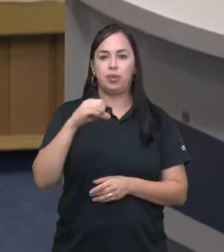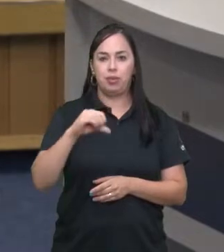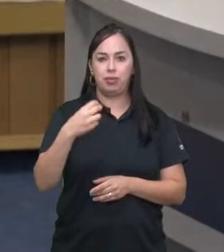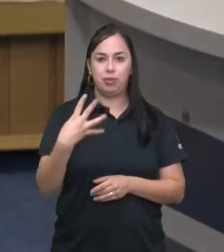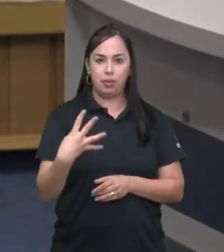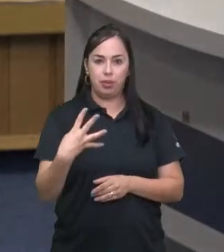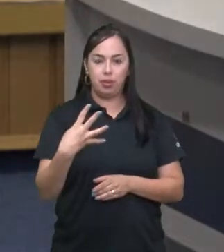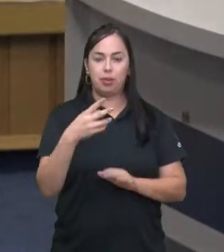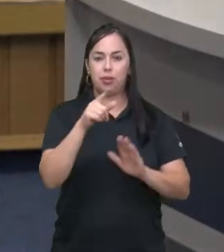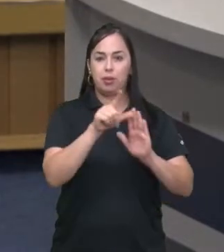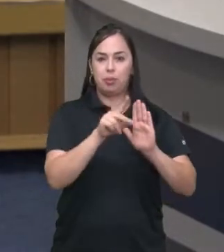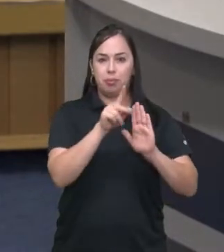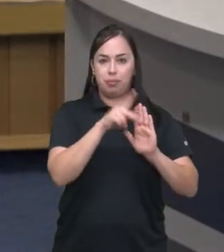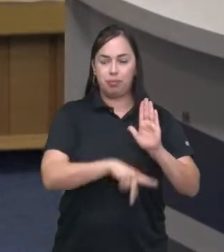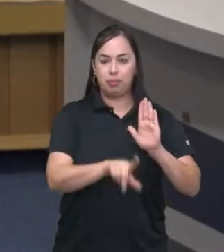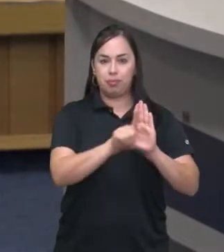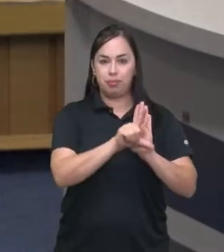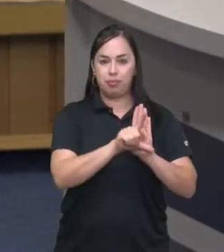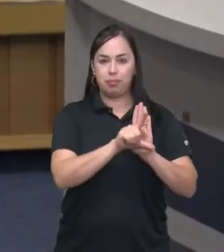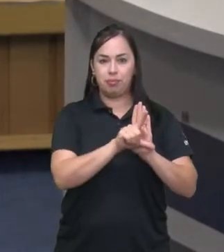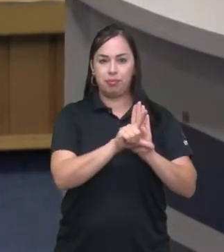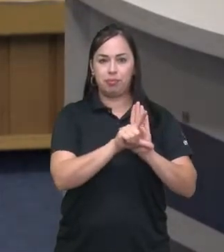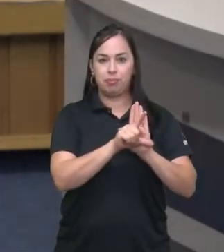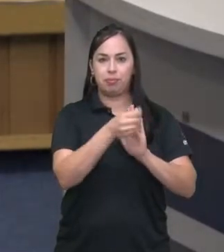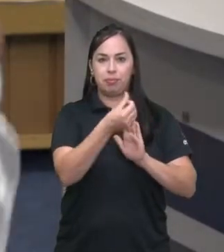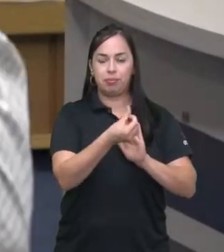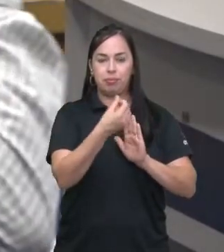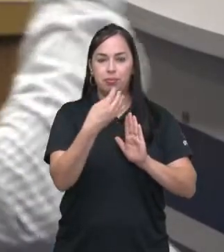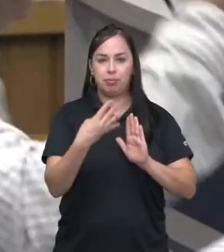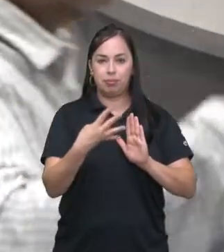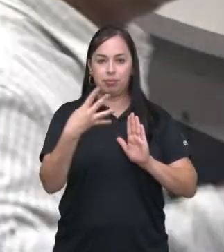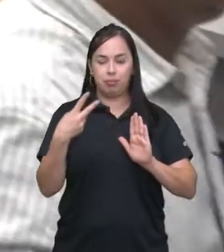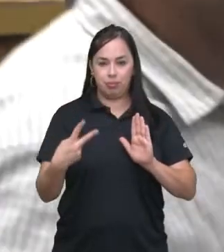13294/2021, projeto de lei número